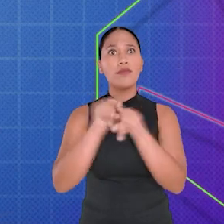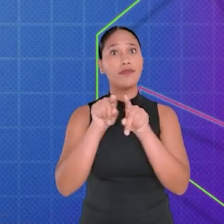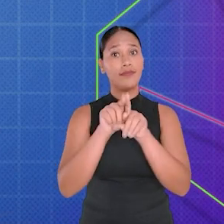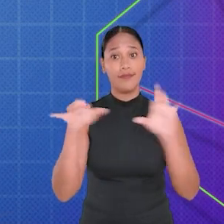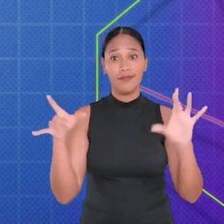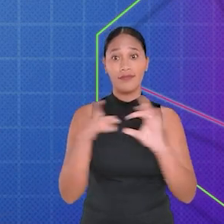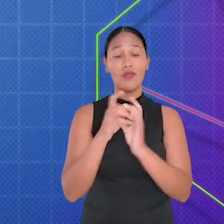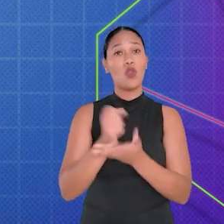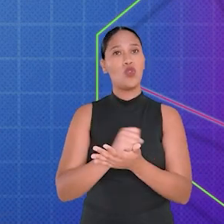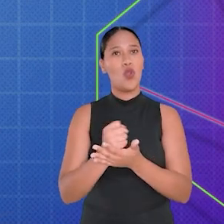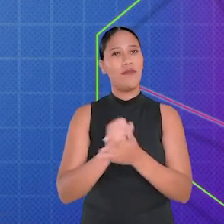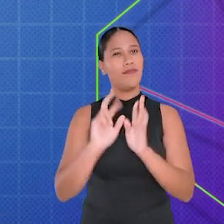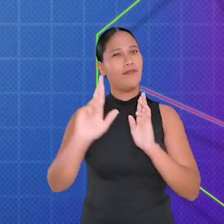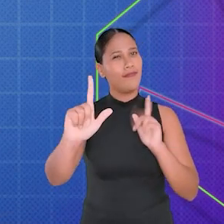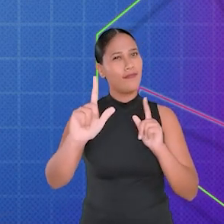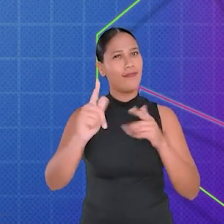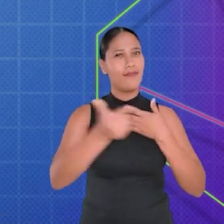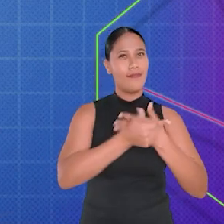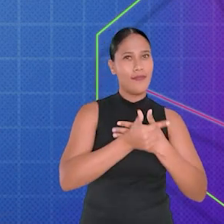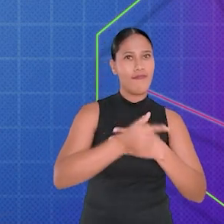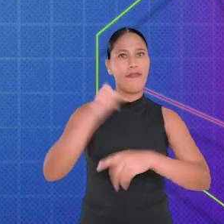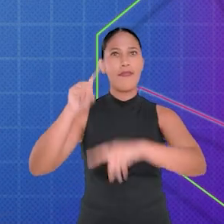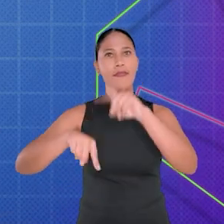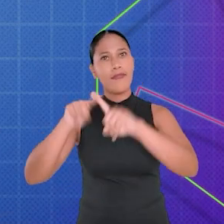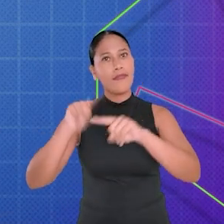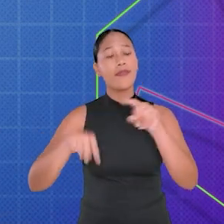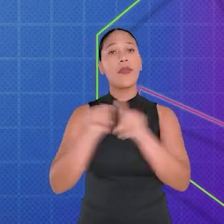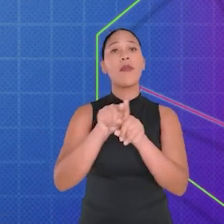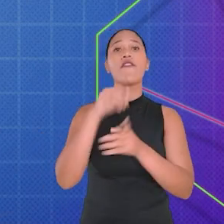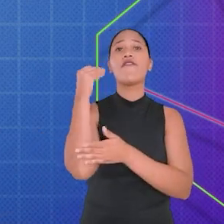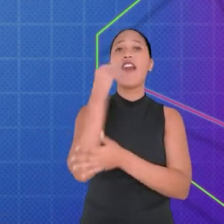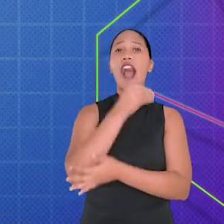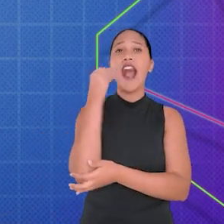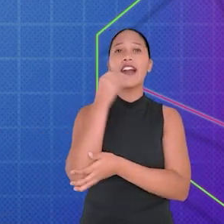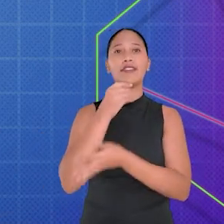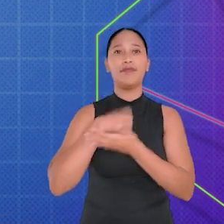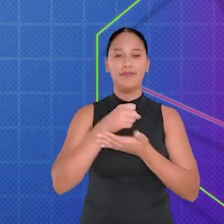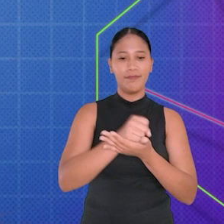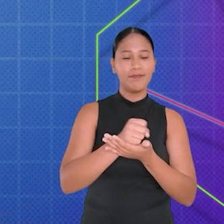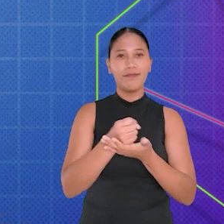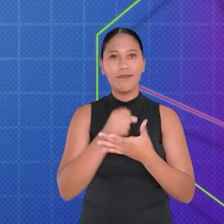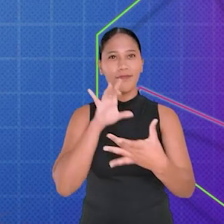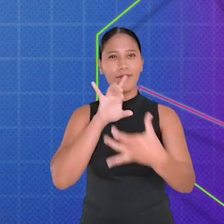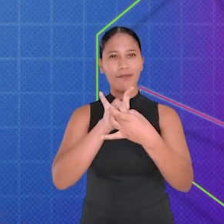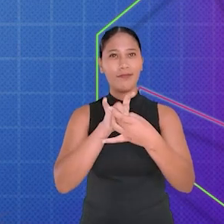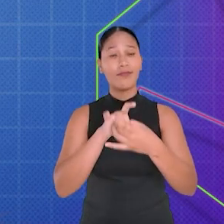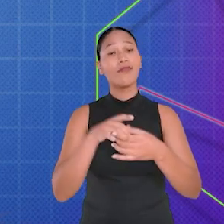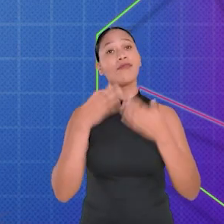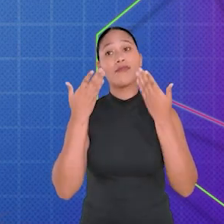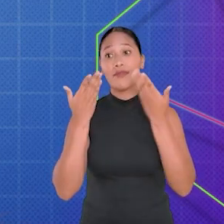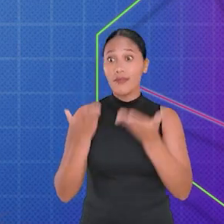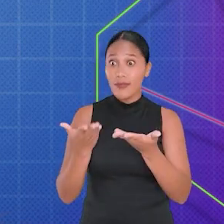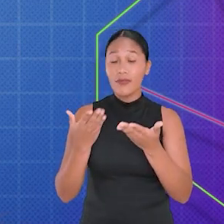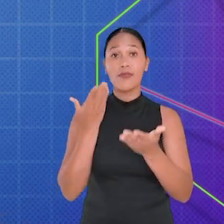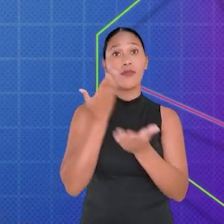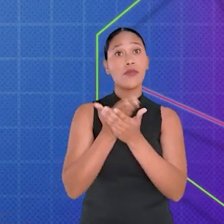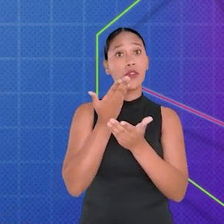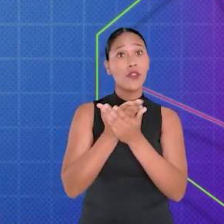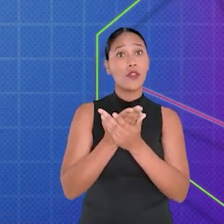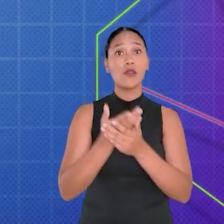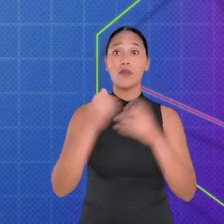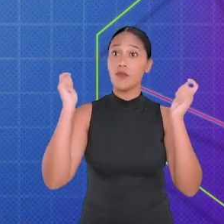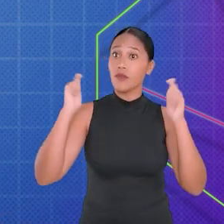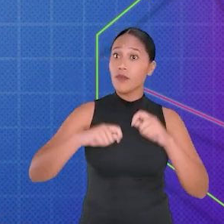são coerentes com a história e com a atmosfera do jogo, diferenciando personagens e objetos e facilitando a interação do jogador com o